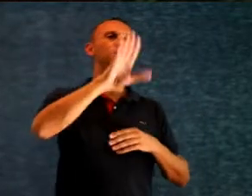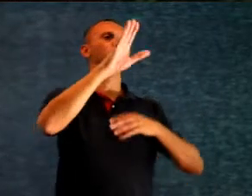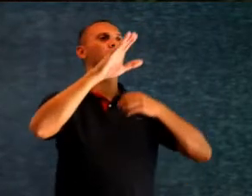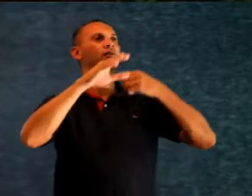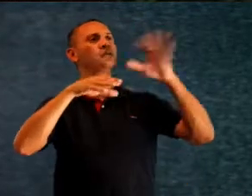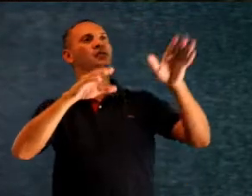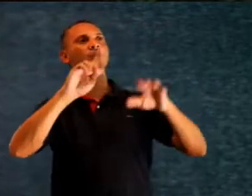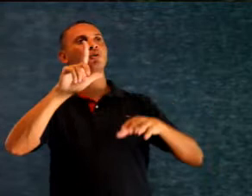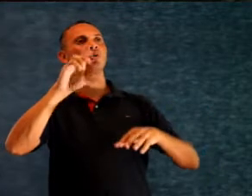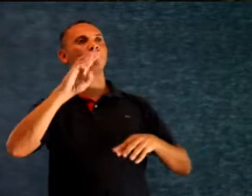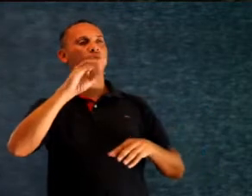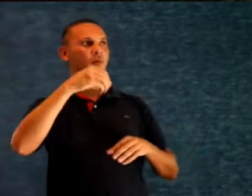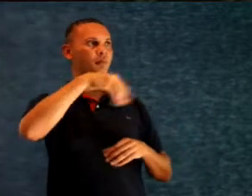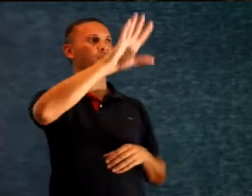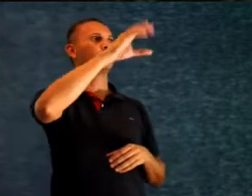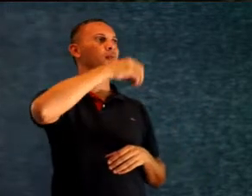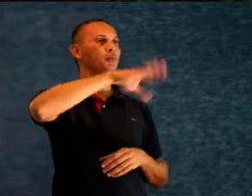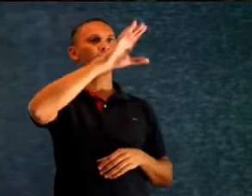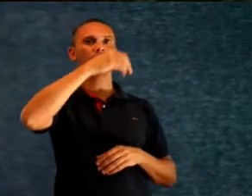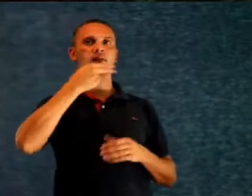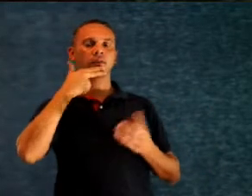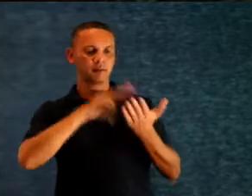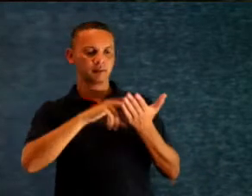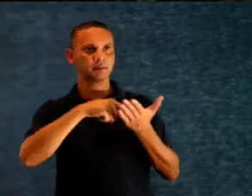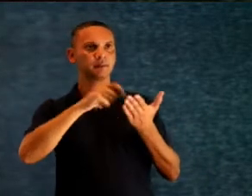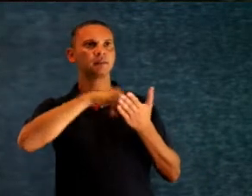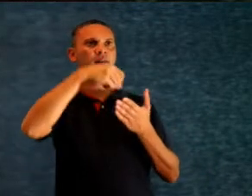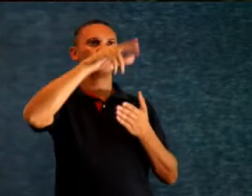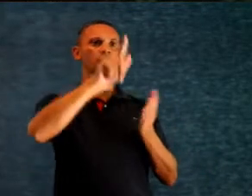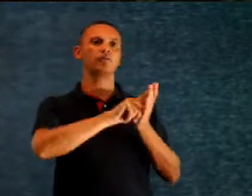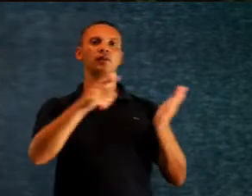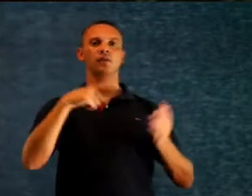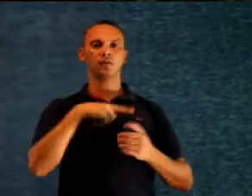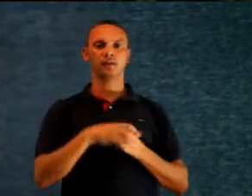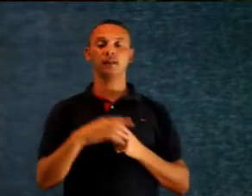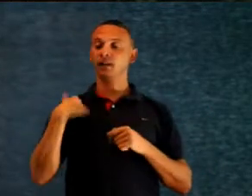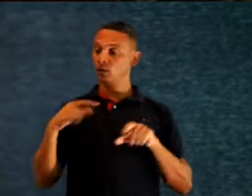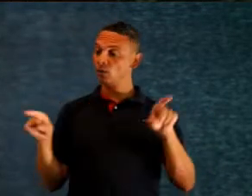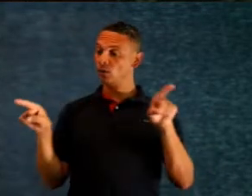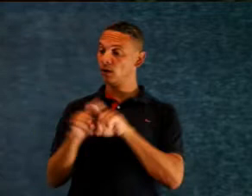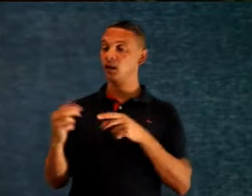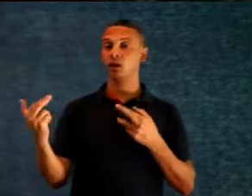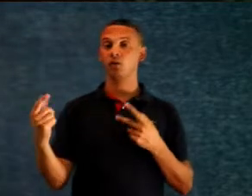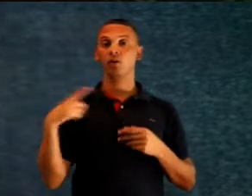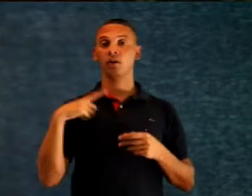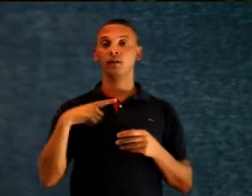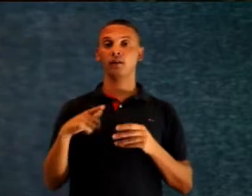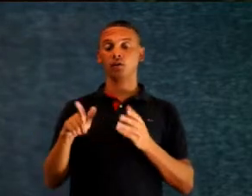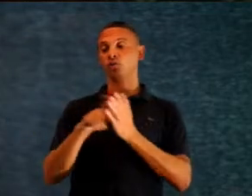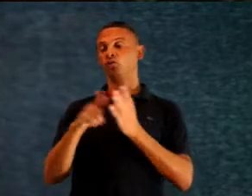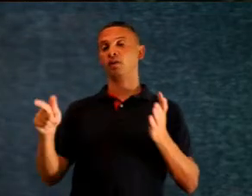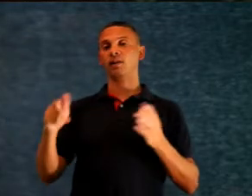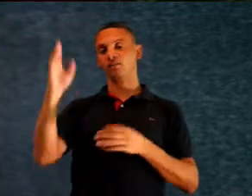pai as escreveu e encaminhou ao jornal. Quando doente era ele, fiz a mesma coisa para que o Jornal do